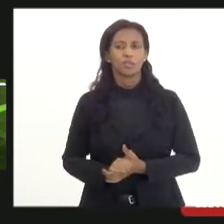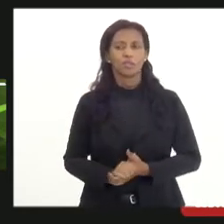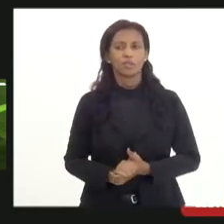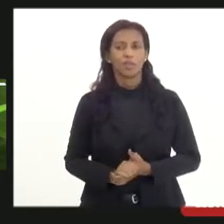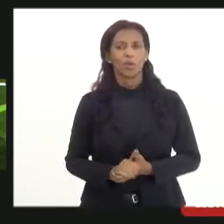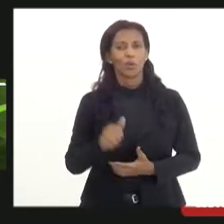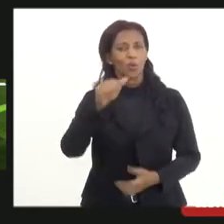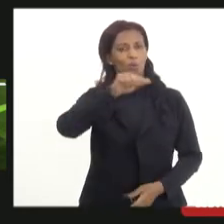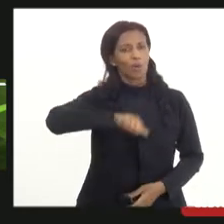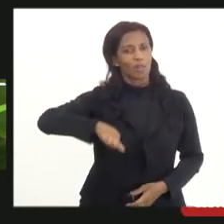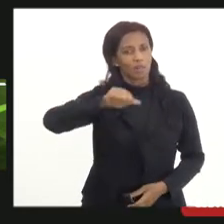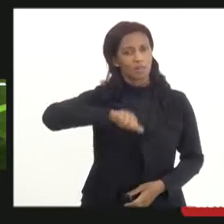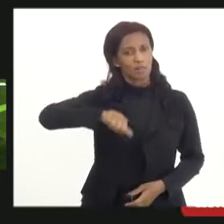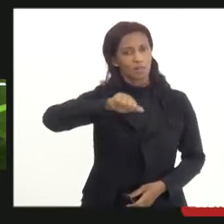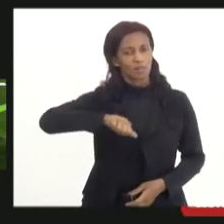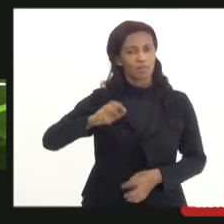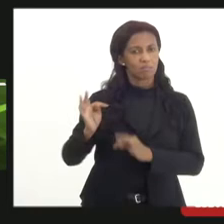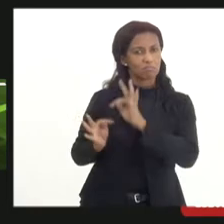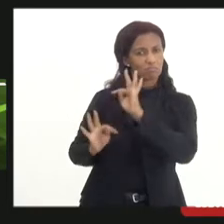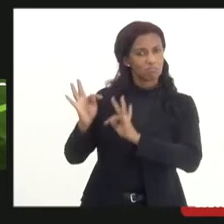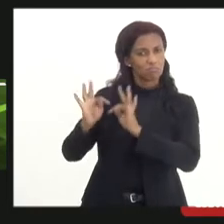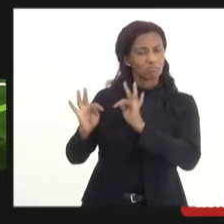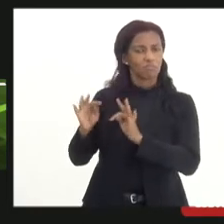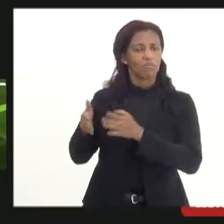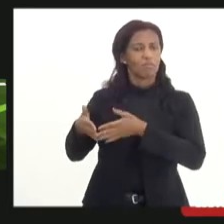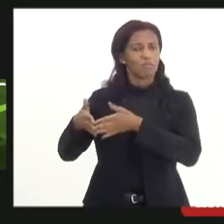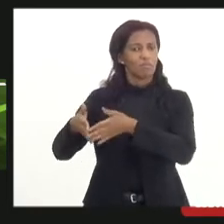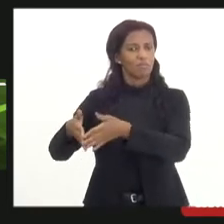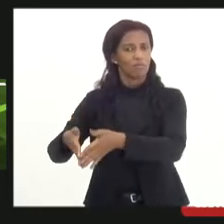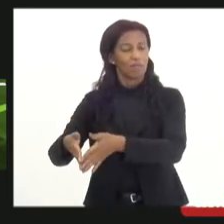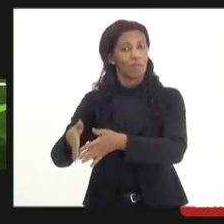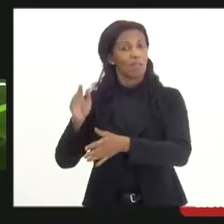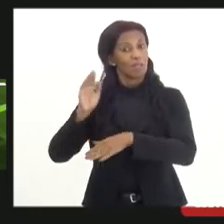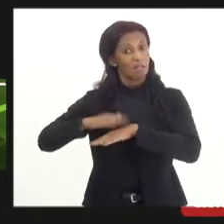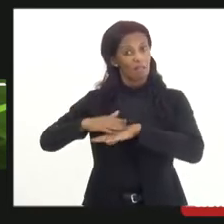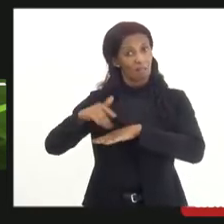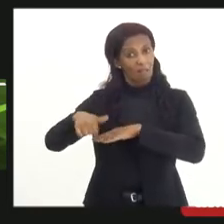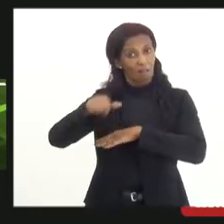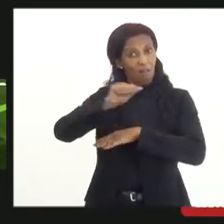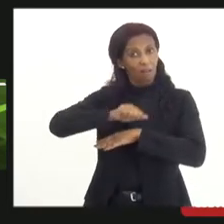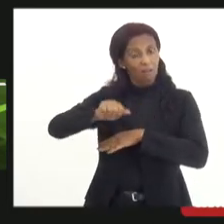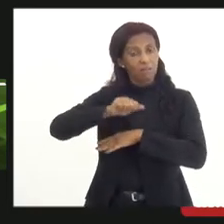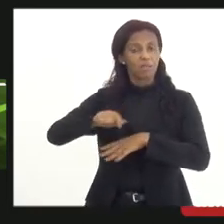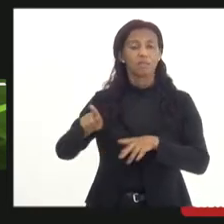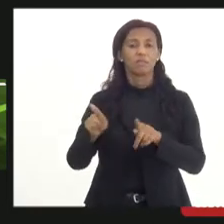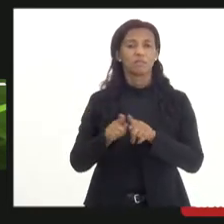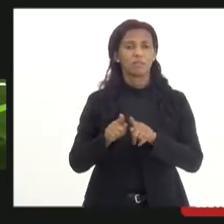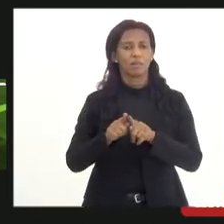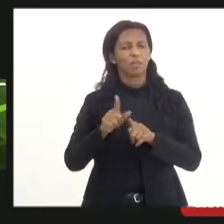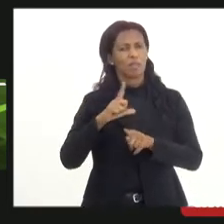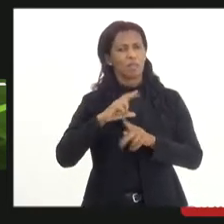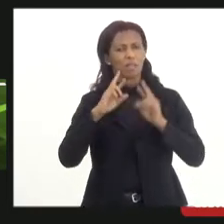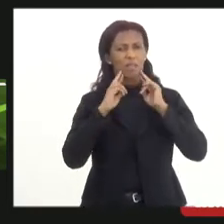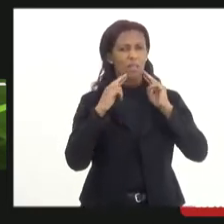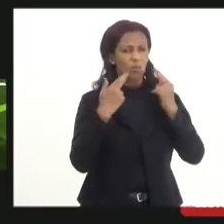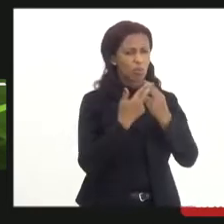com a Associação do Cluster Tecnológico Naval. E essa associação, eles também vêm se